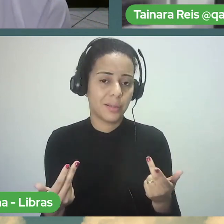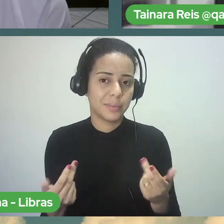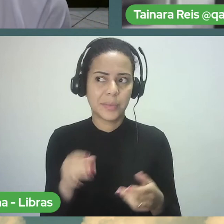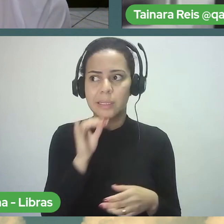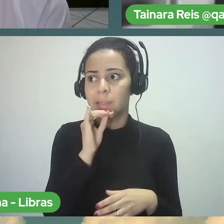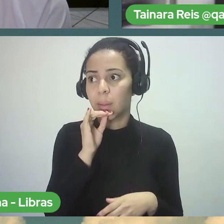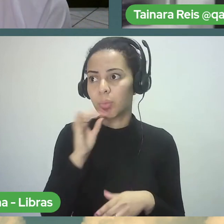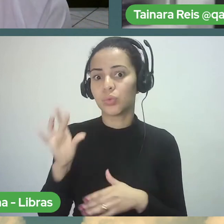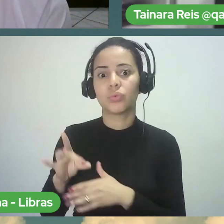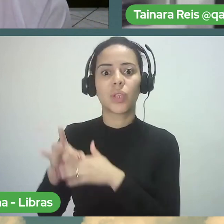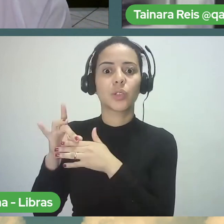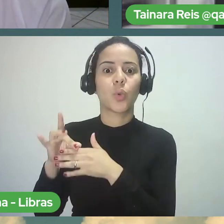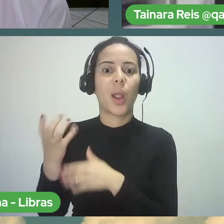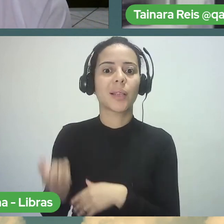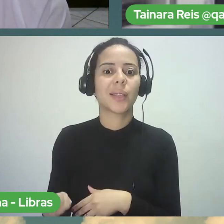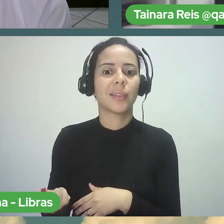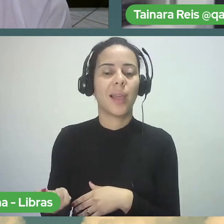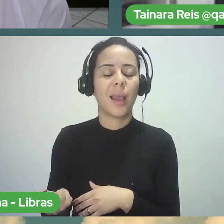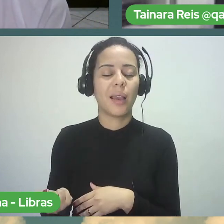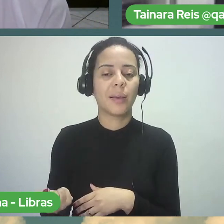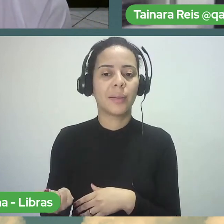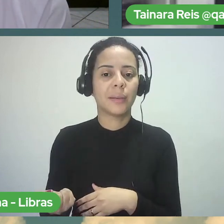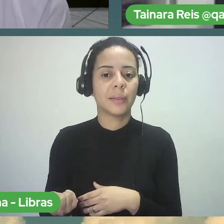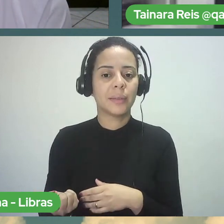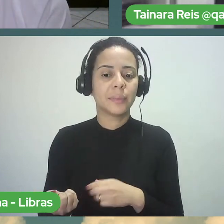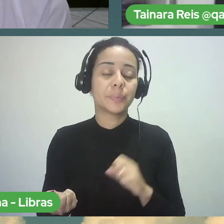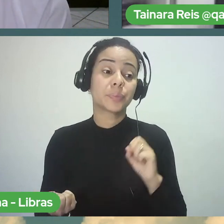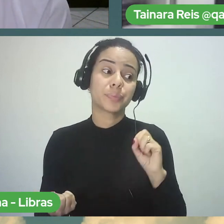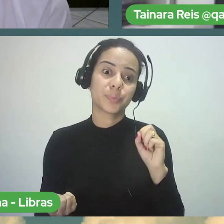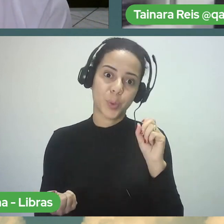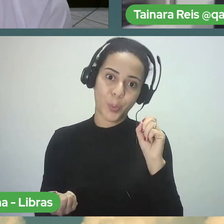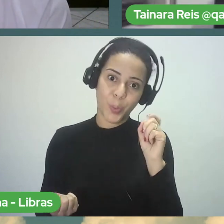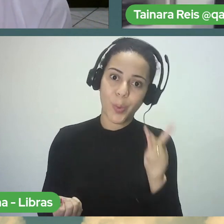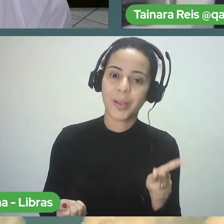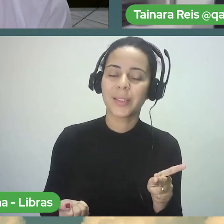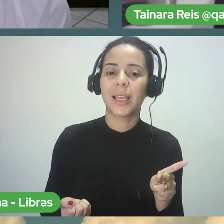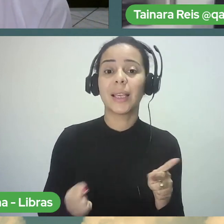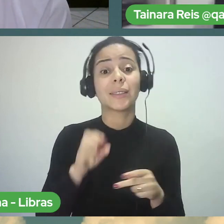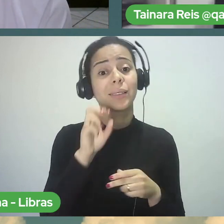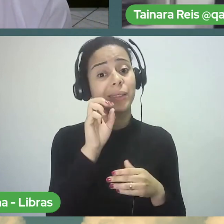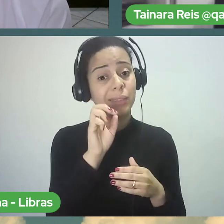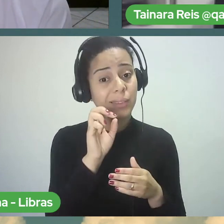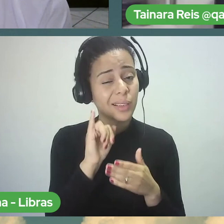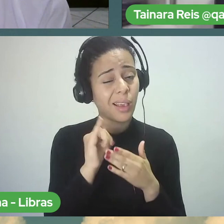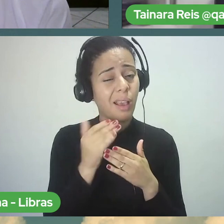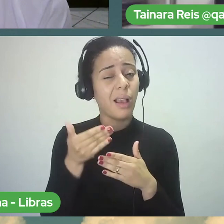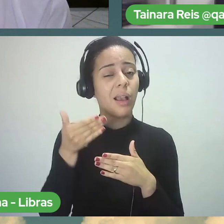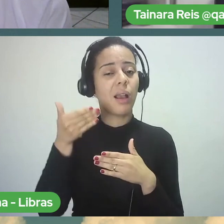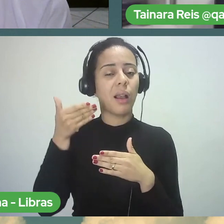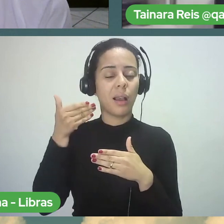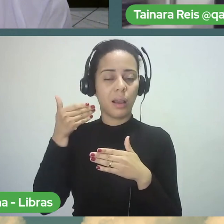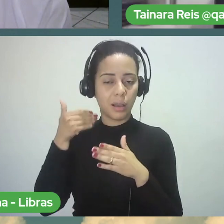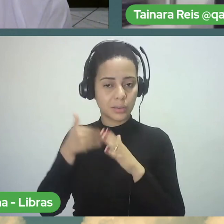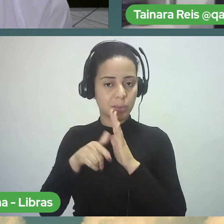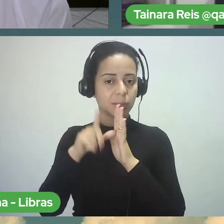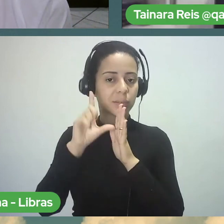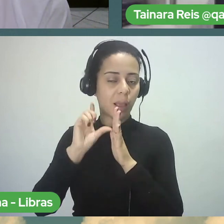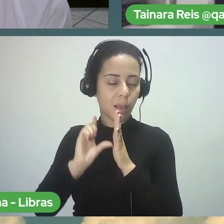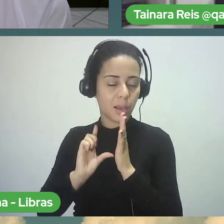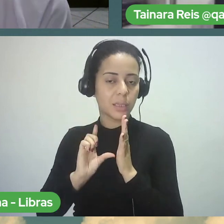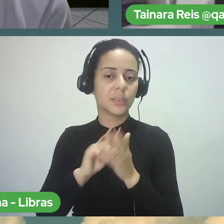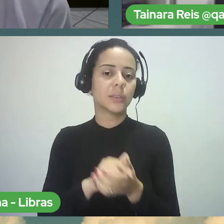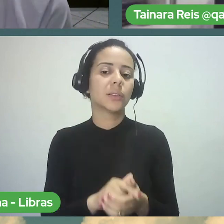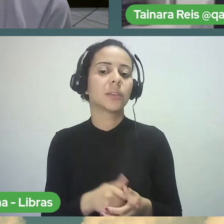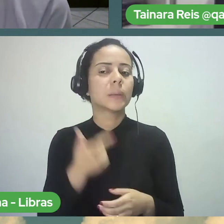Então, poxa, se a gente tivesse tido um pouco mais de tato ali nesse momento, né, a gente